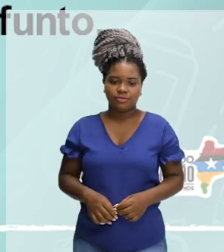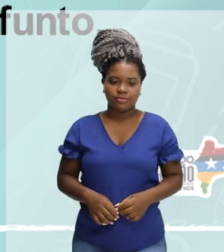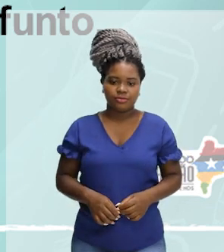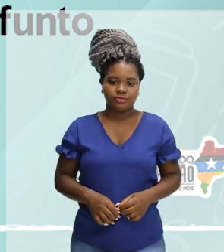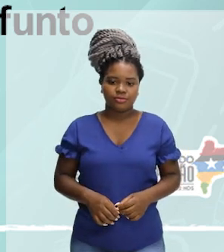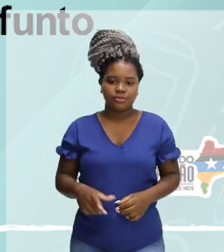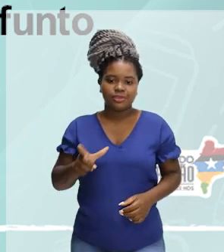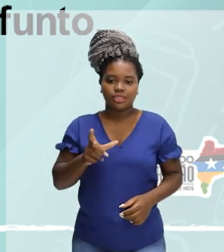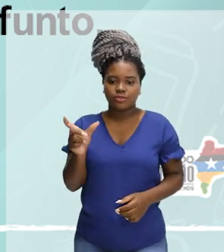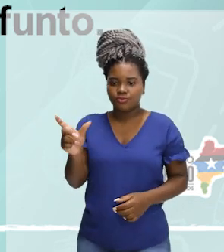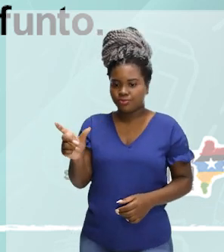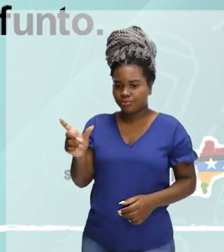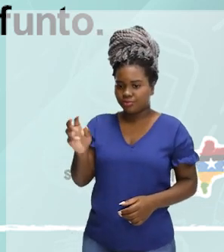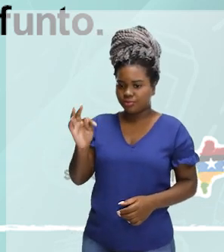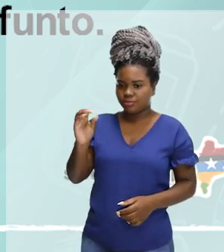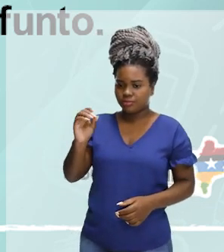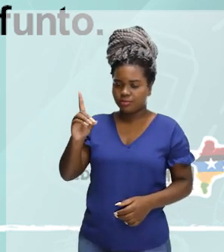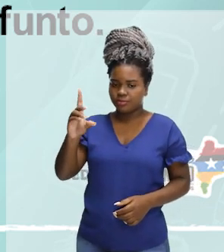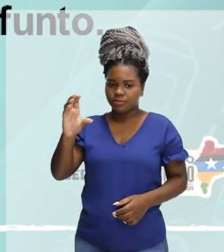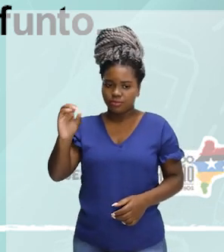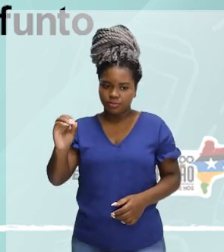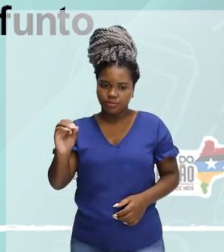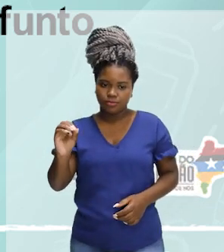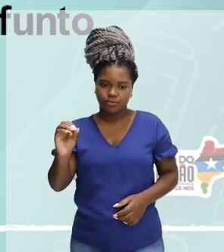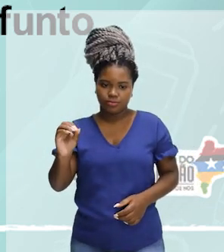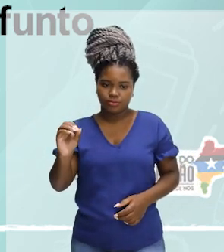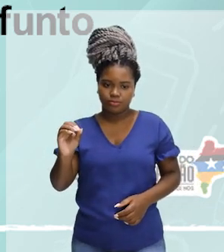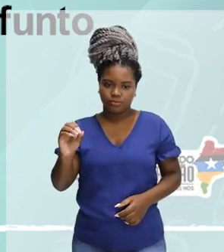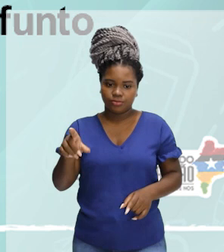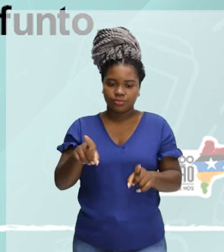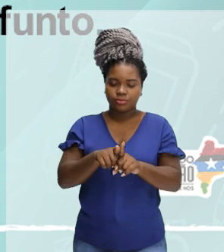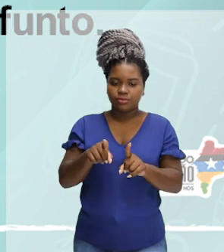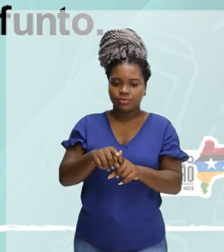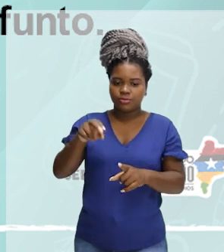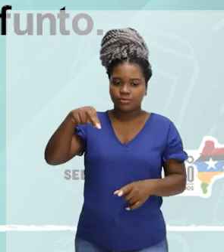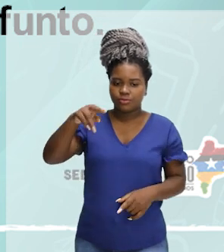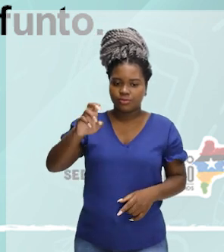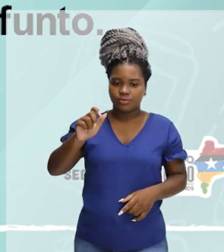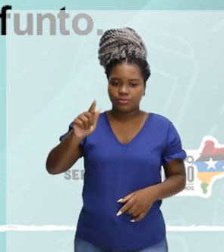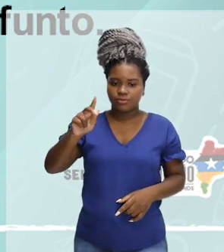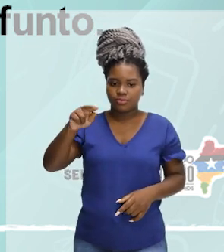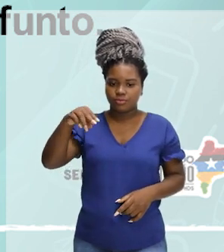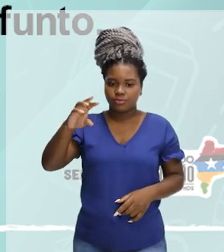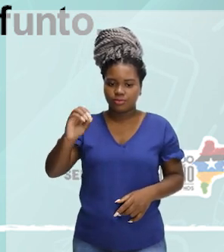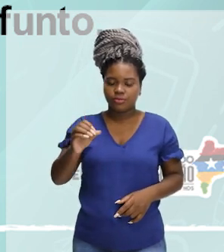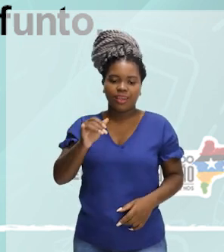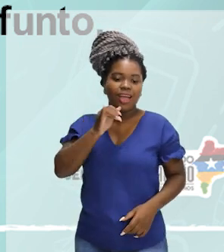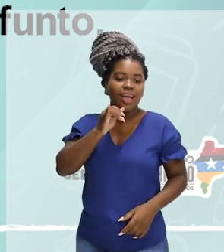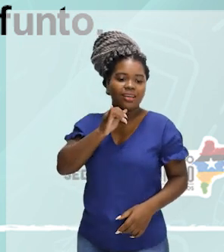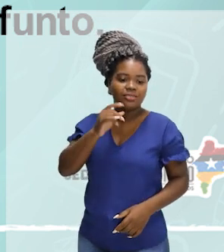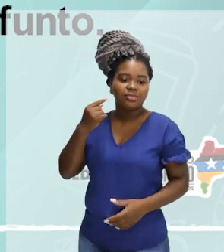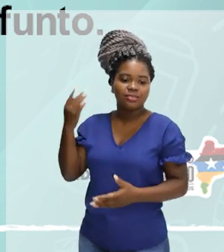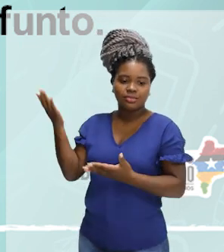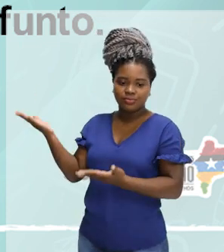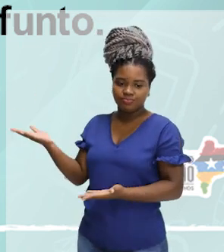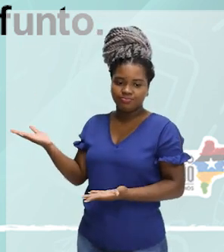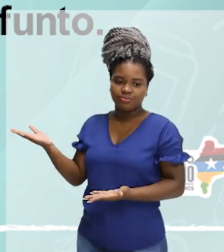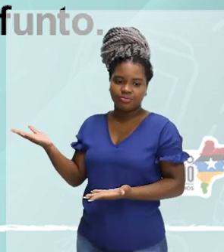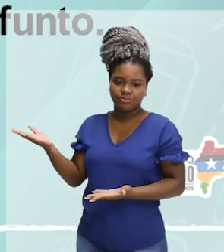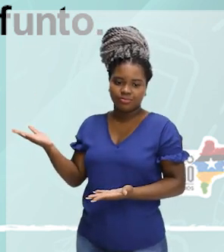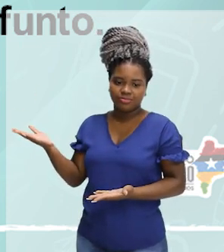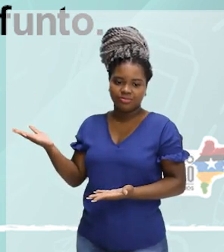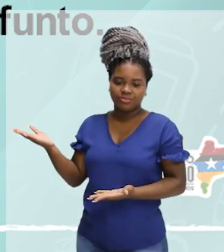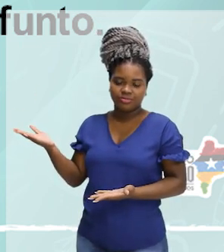palavras: todos, todo el mundo e ninguno. Exemplo: Martim es el